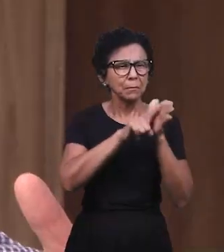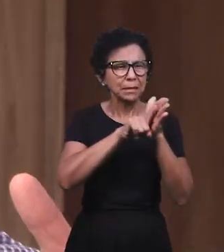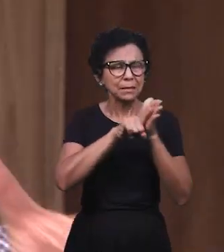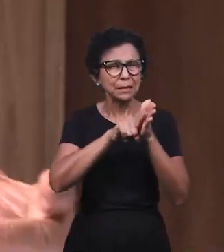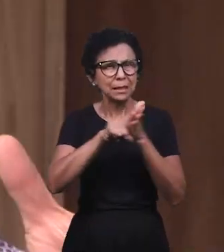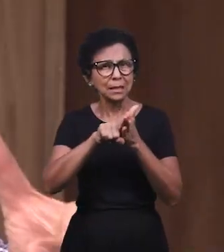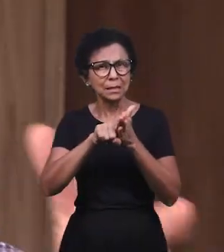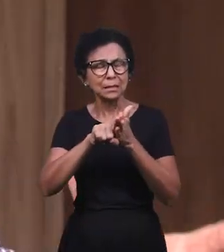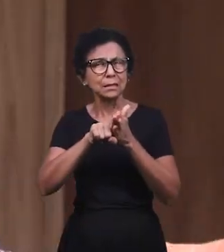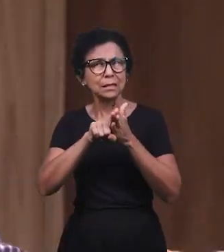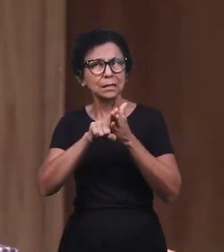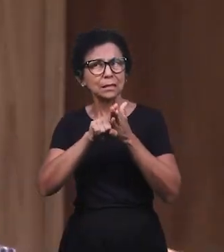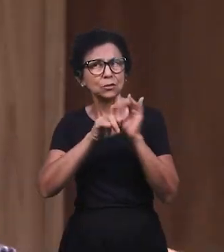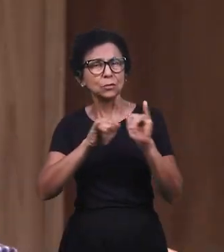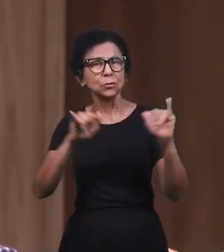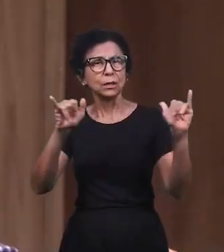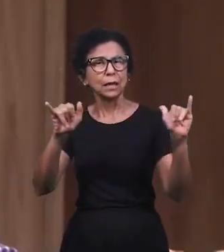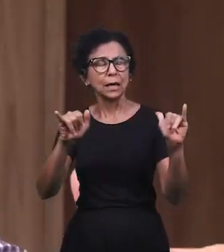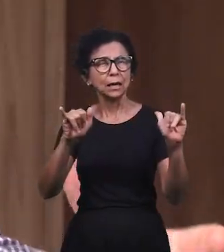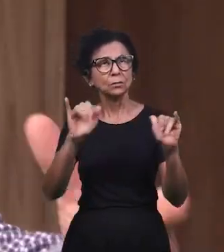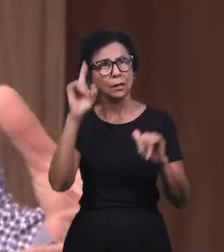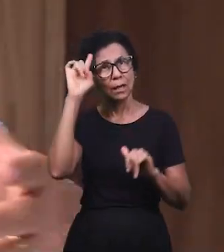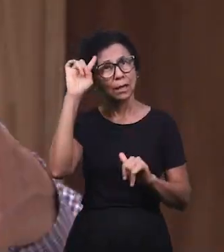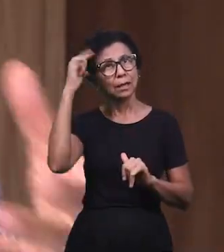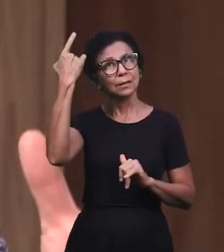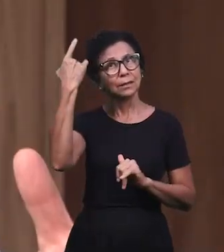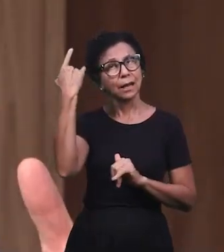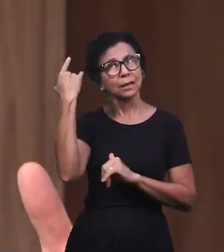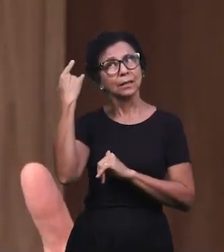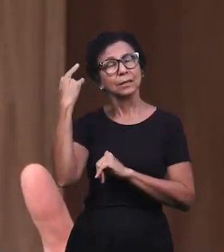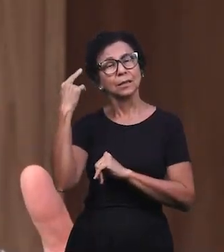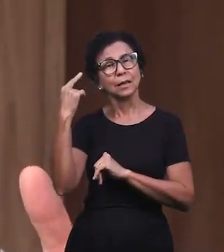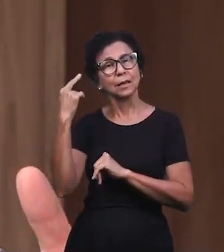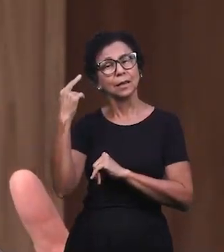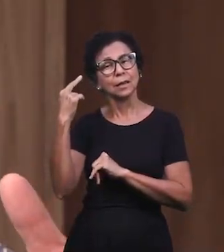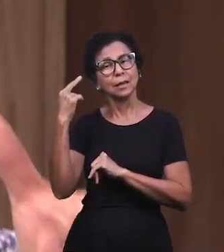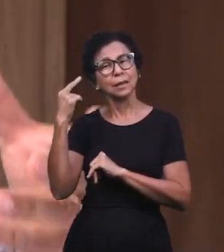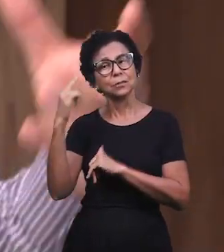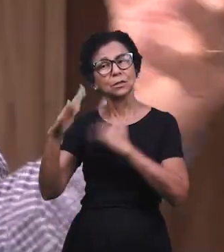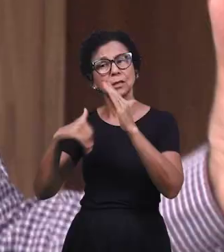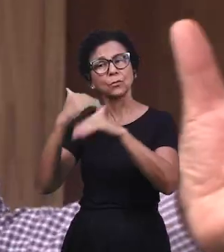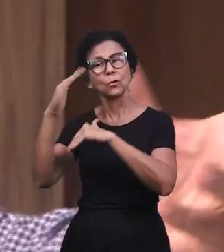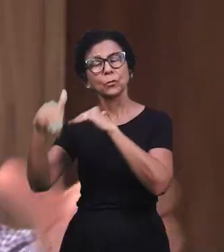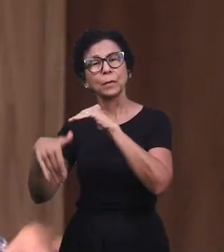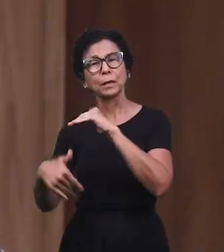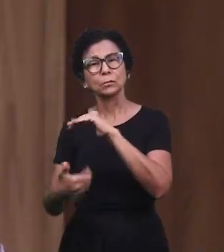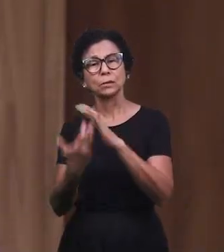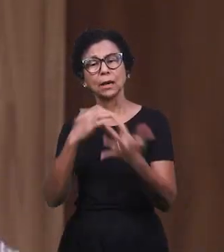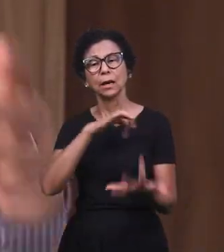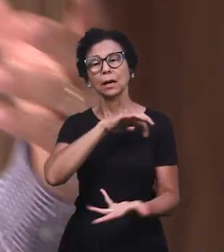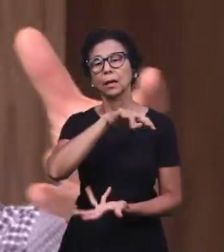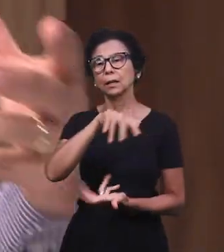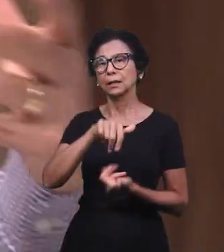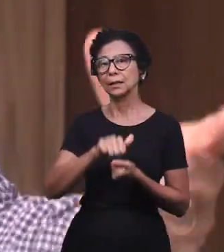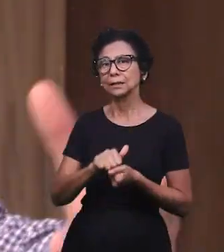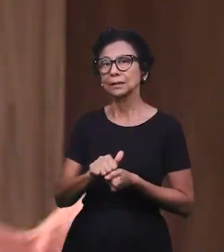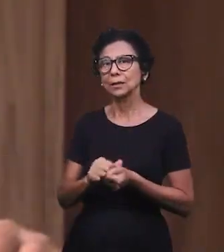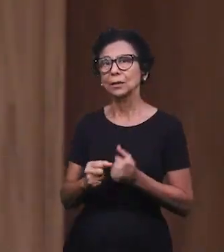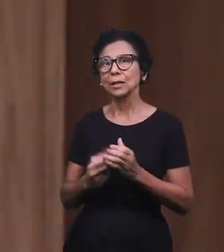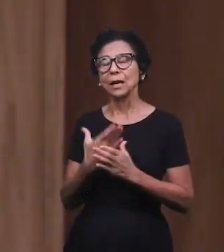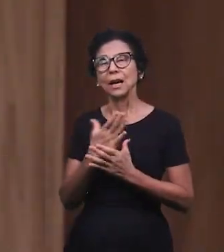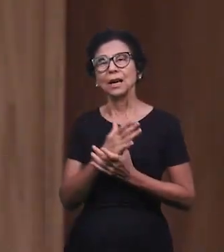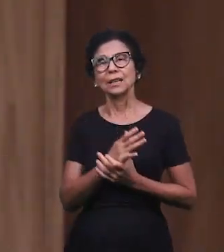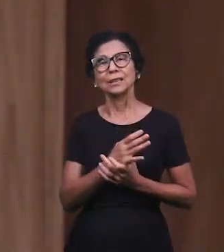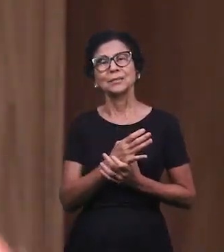ideia, a ideia evolutiva. E foi a partir daí, então, que surgiu a teoria do